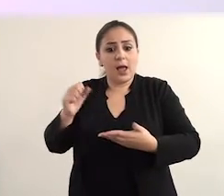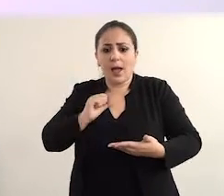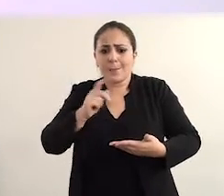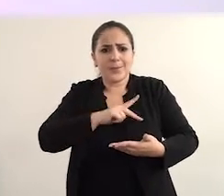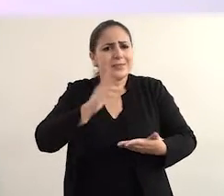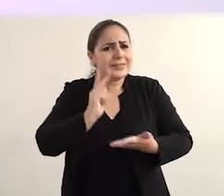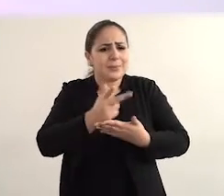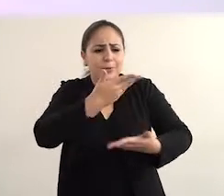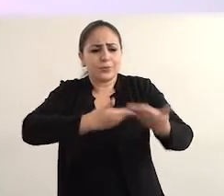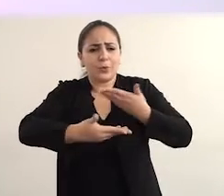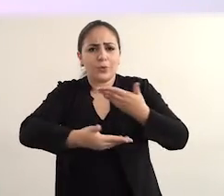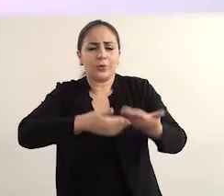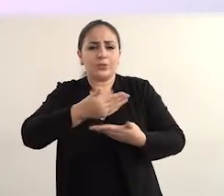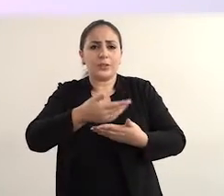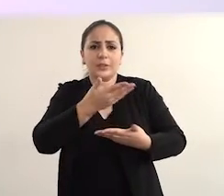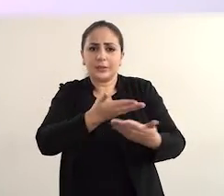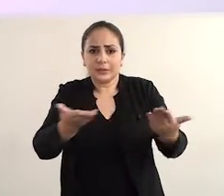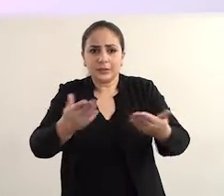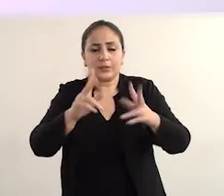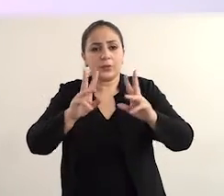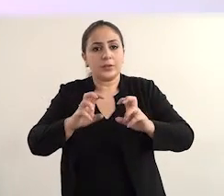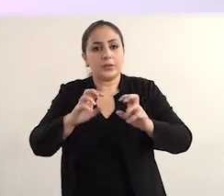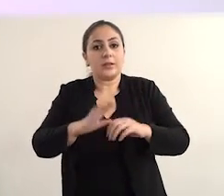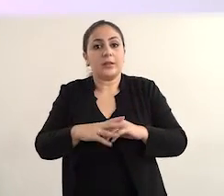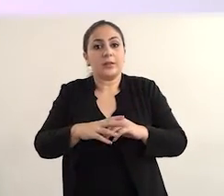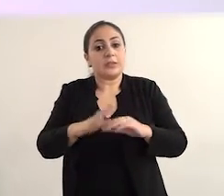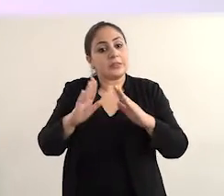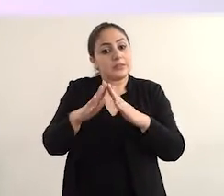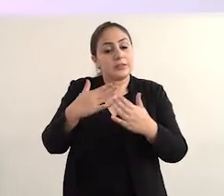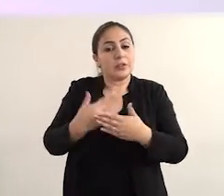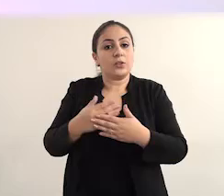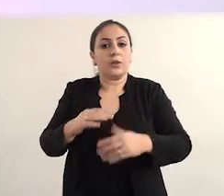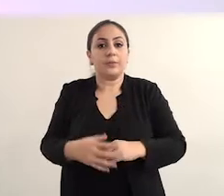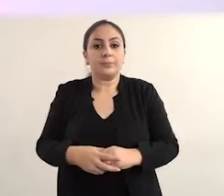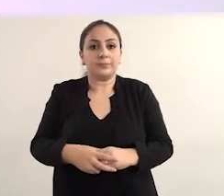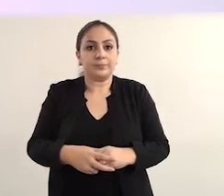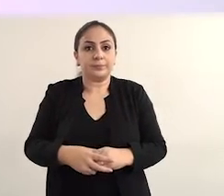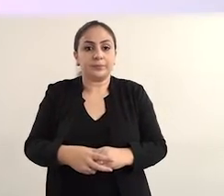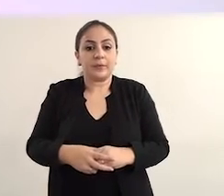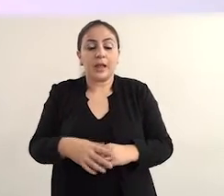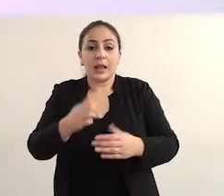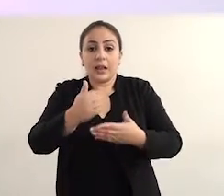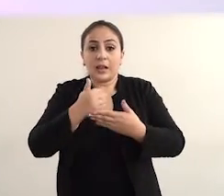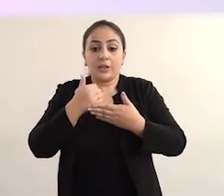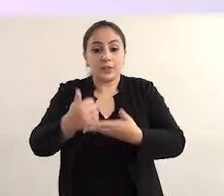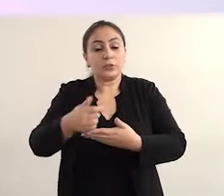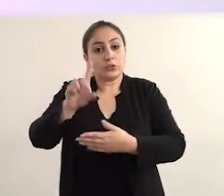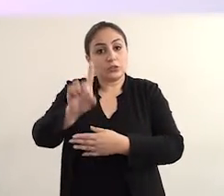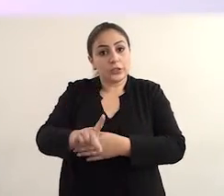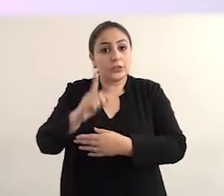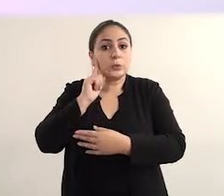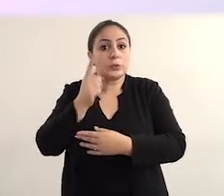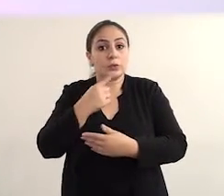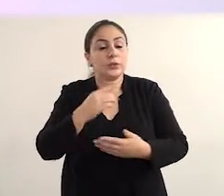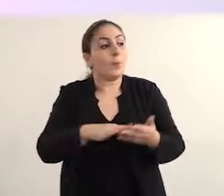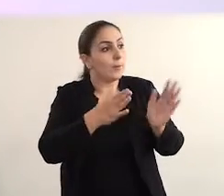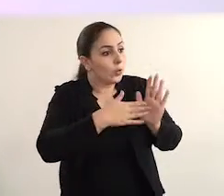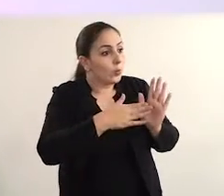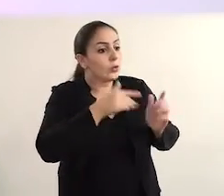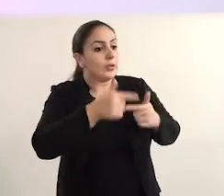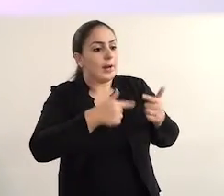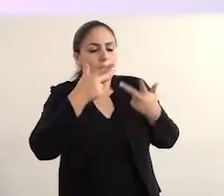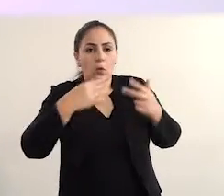está sempre envolvida nessa questão com as escolas, está levando esse direito do surdo. Oferecendo o seu serviço, né,